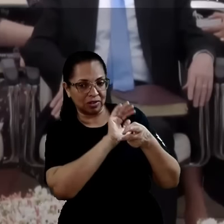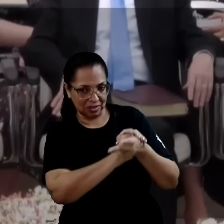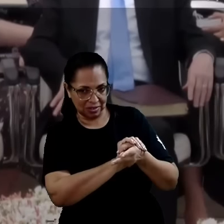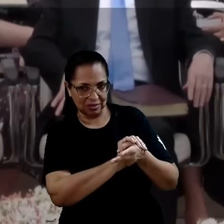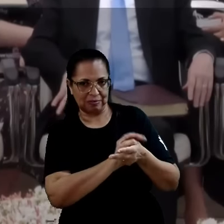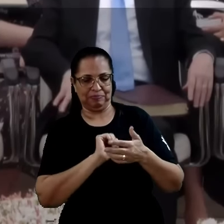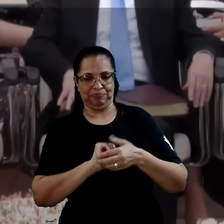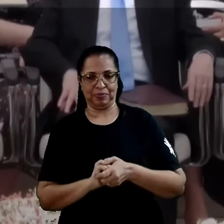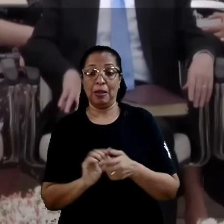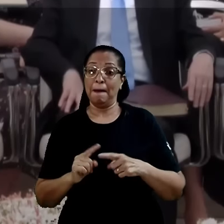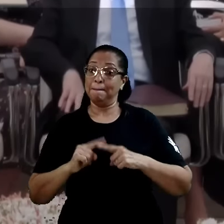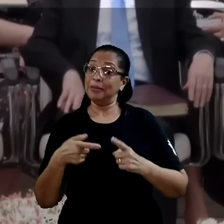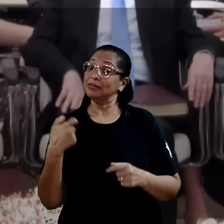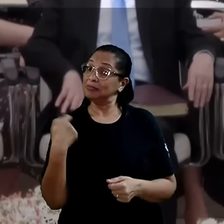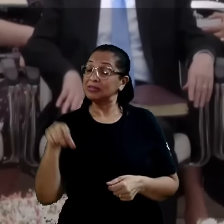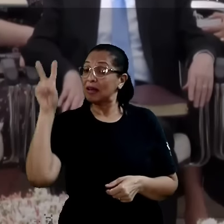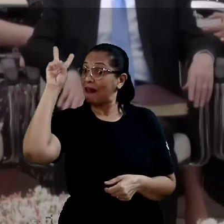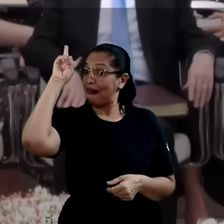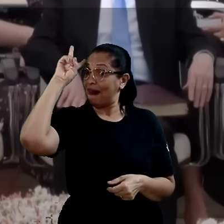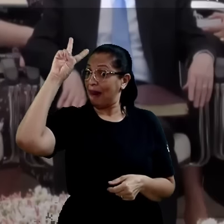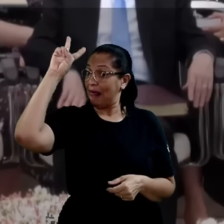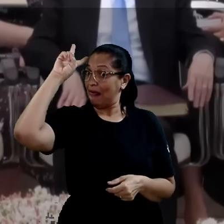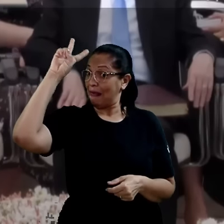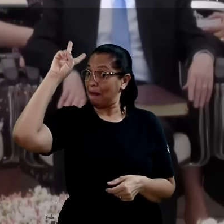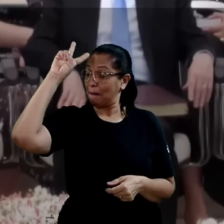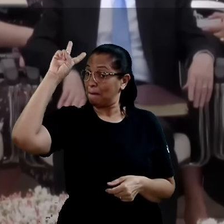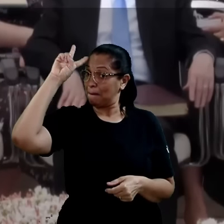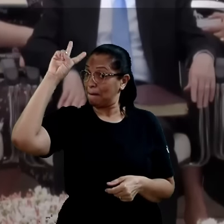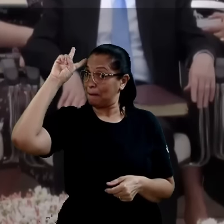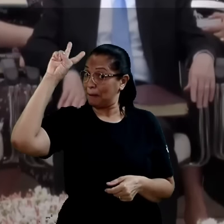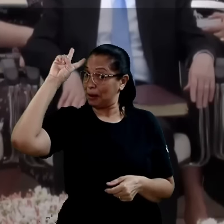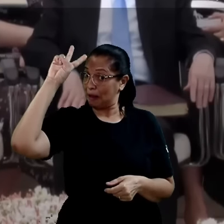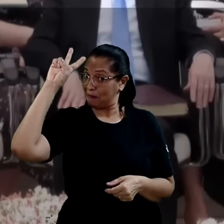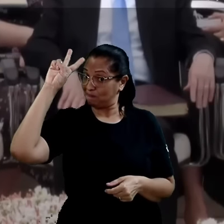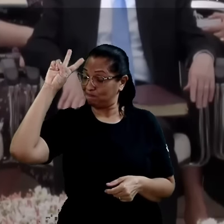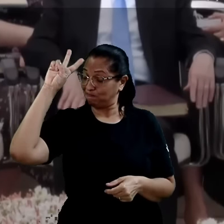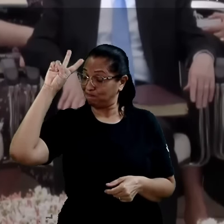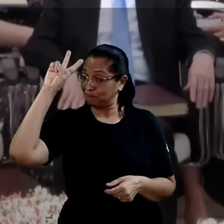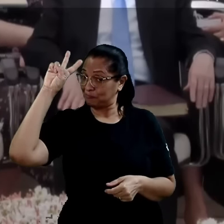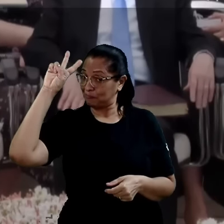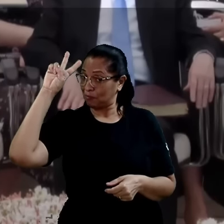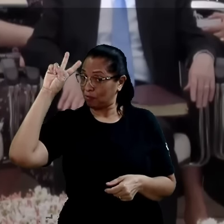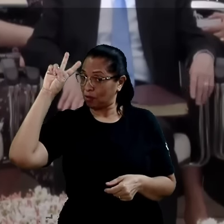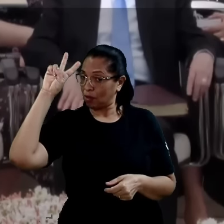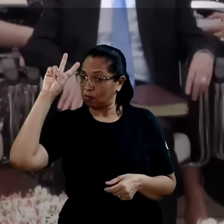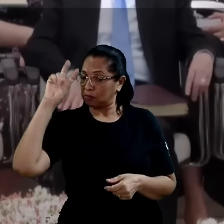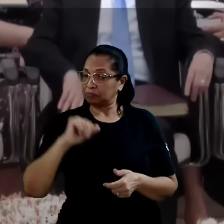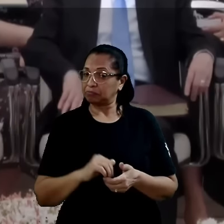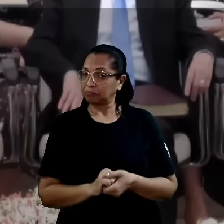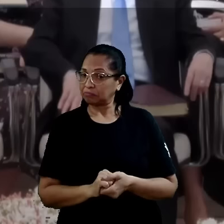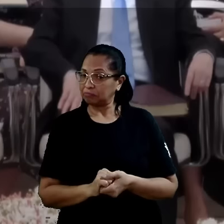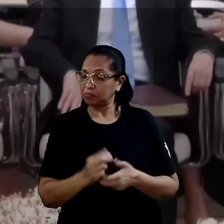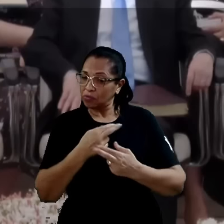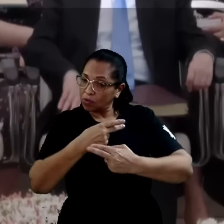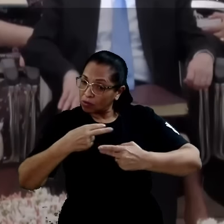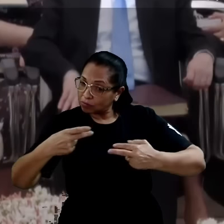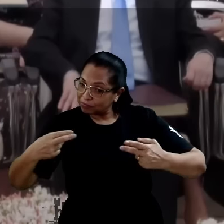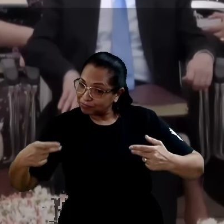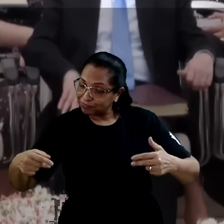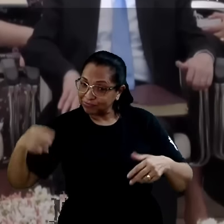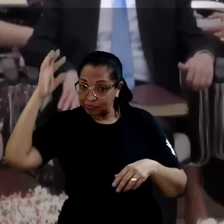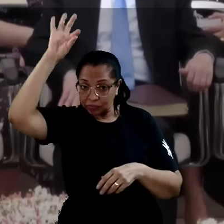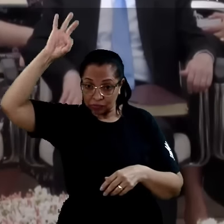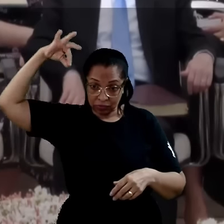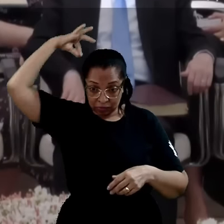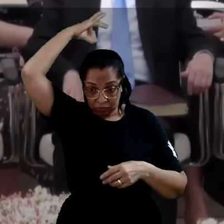por exemplo enquanto eu orava sentada na sala na madrugada Deus me fazia lembrar dos